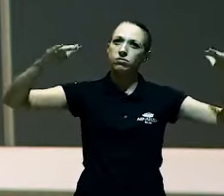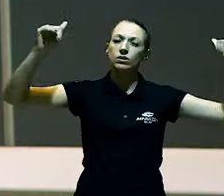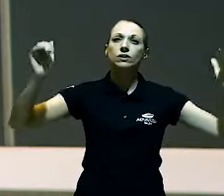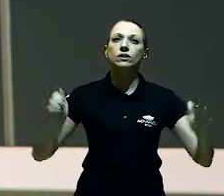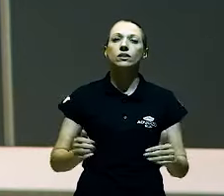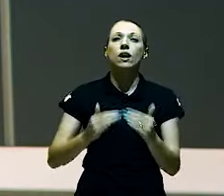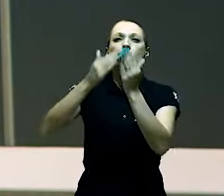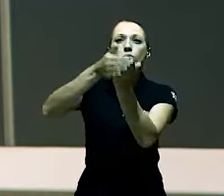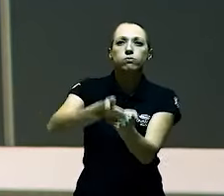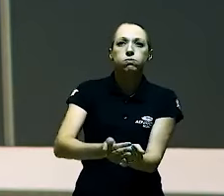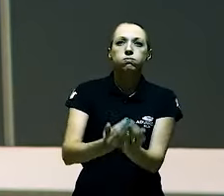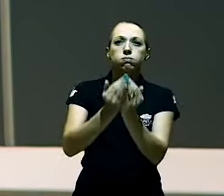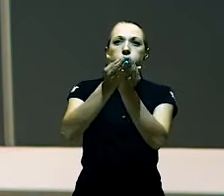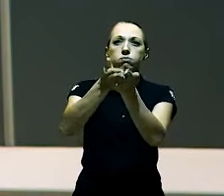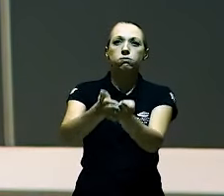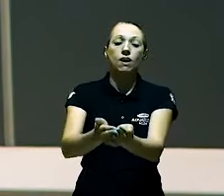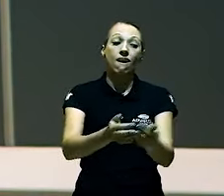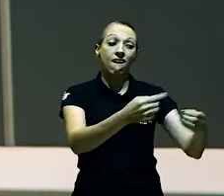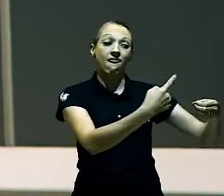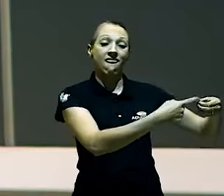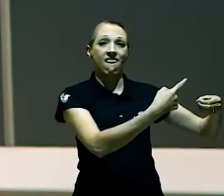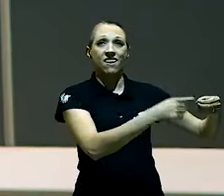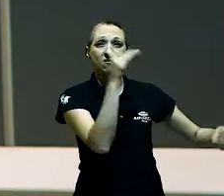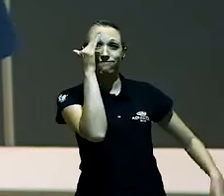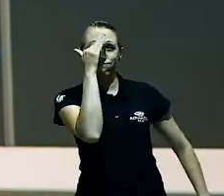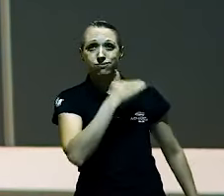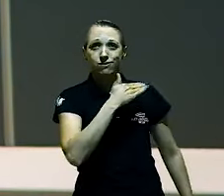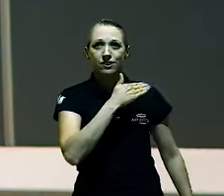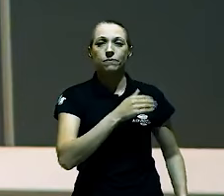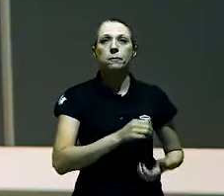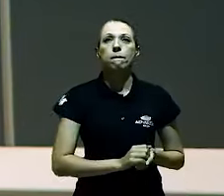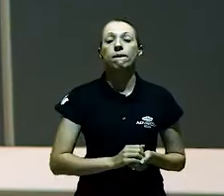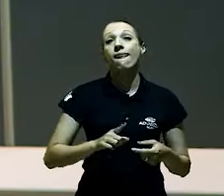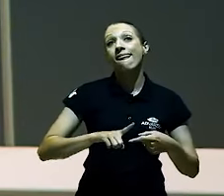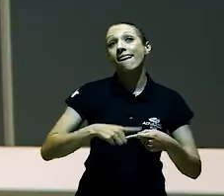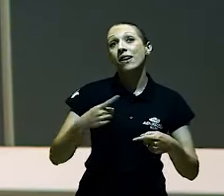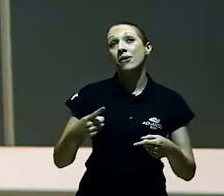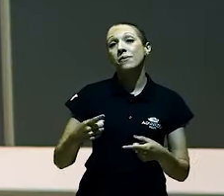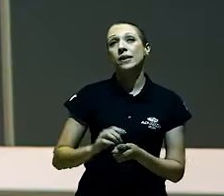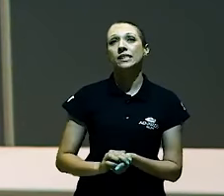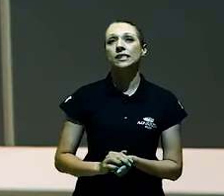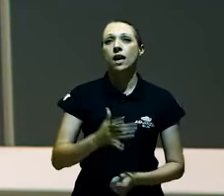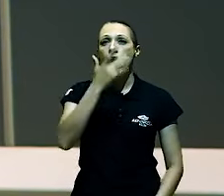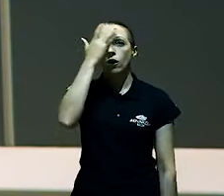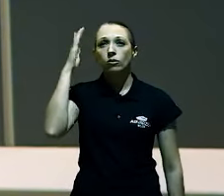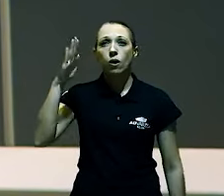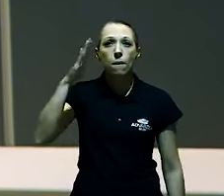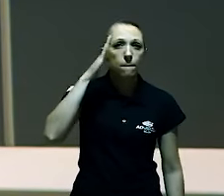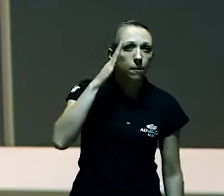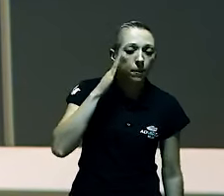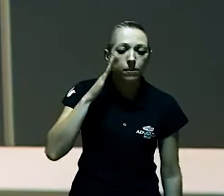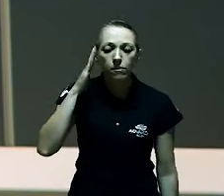porque Nínive era mau. Mas aí de repente, nos versículos de 7 a 10, os marinheiros dizem: vamos lançar sorte para saber quem